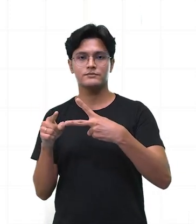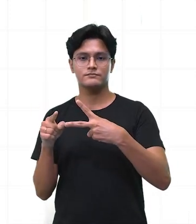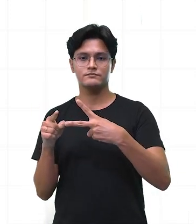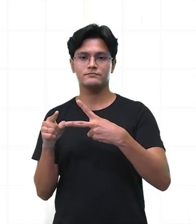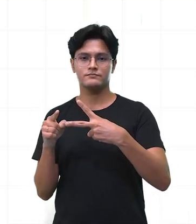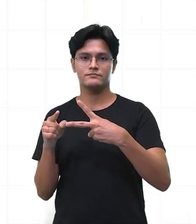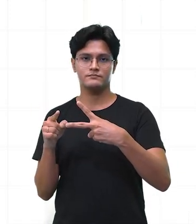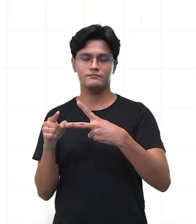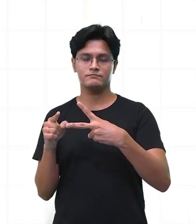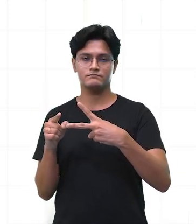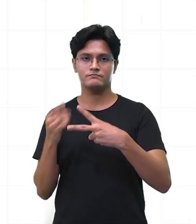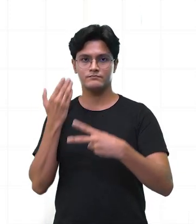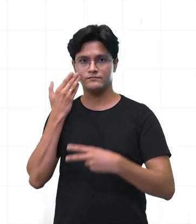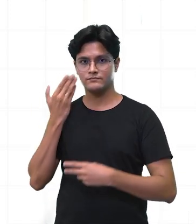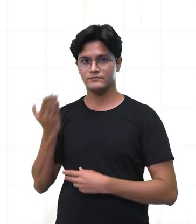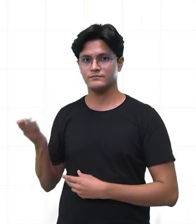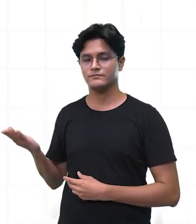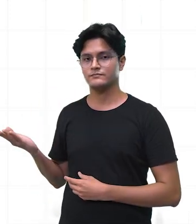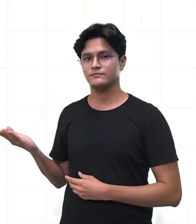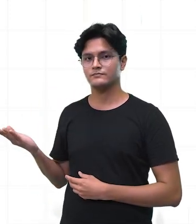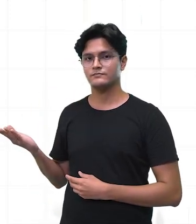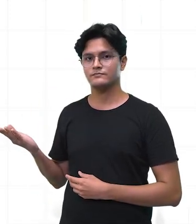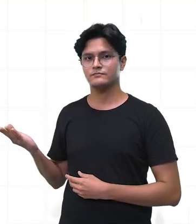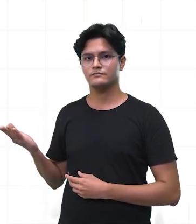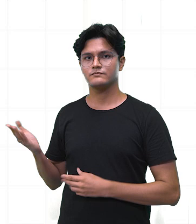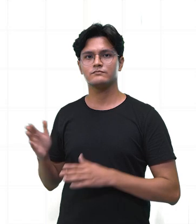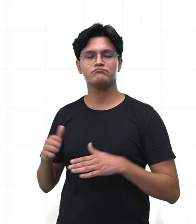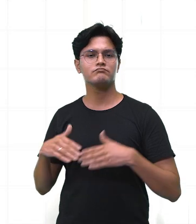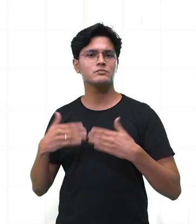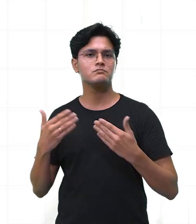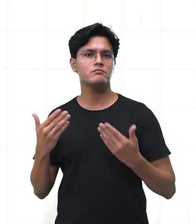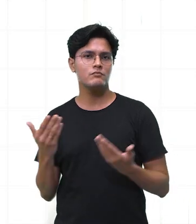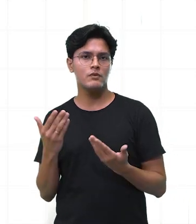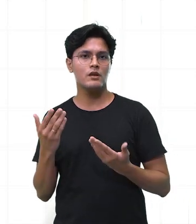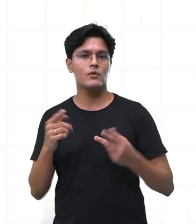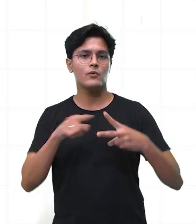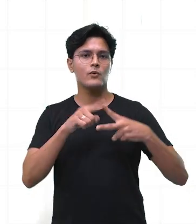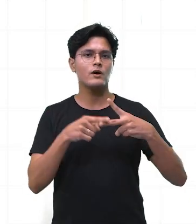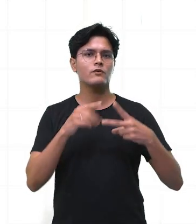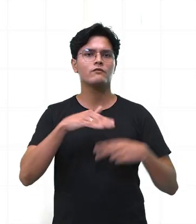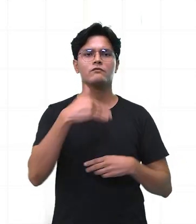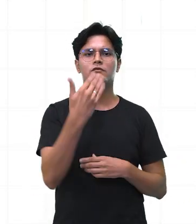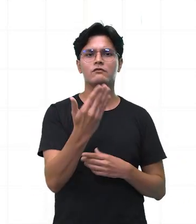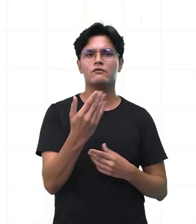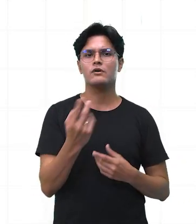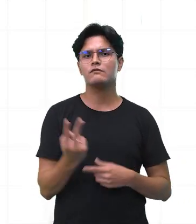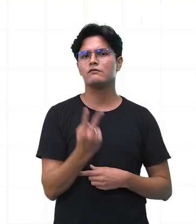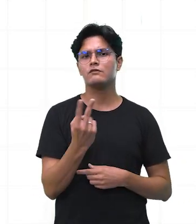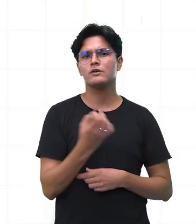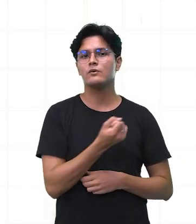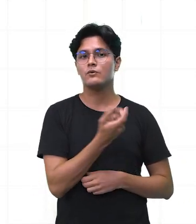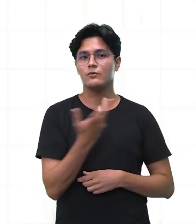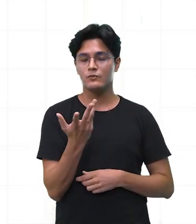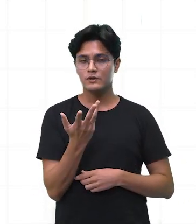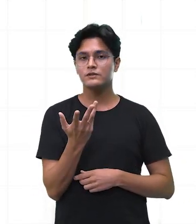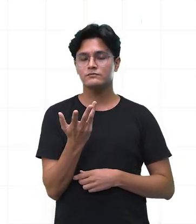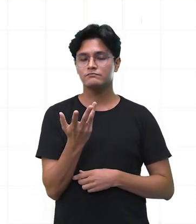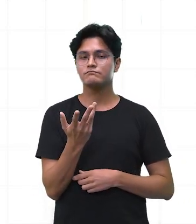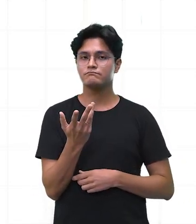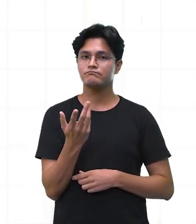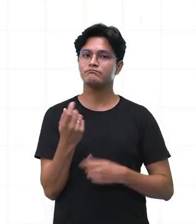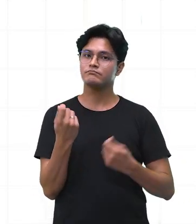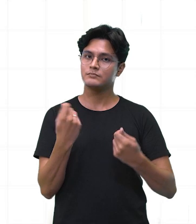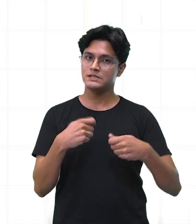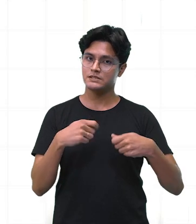O ângulo interno mede 100 graus. Quanto vale o ângulo externo? O ângulo externo irá